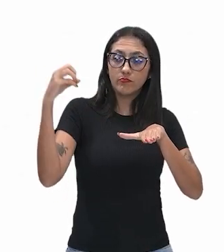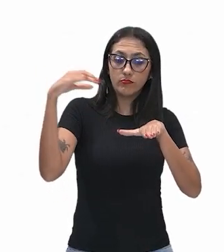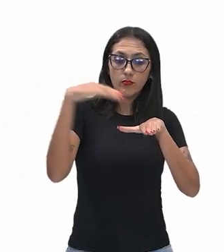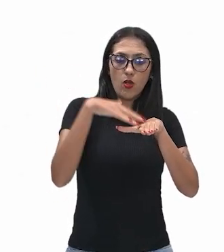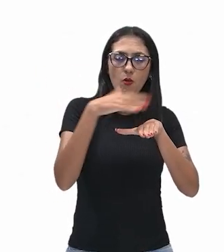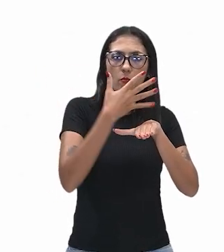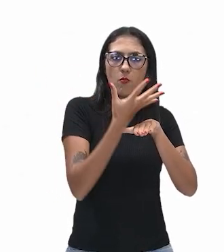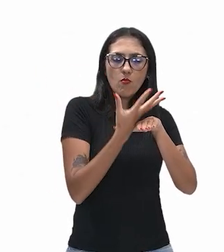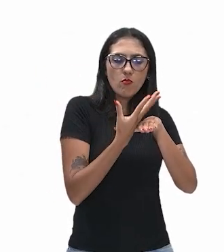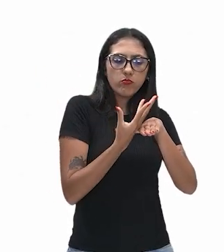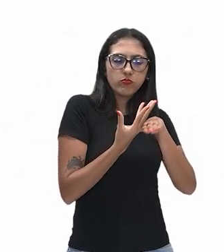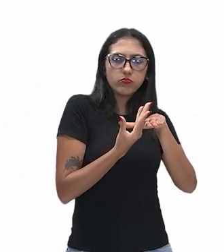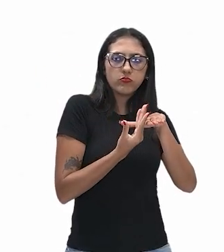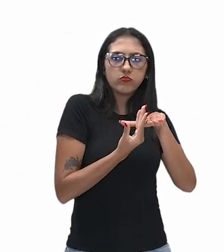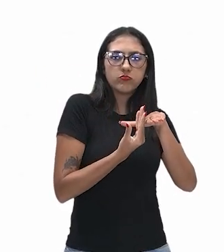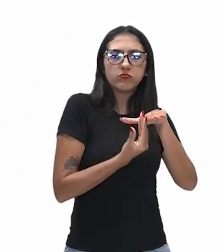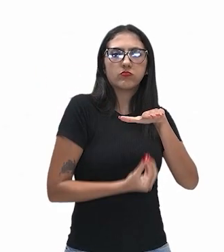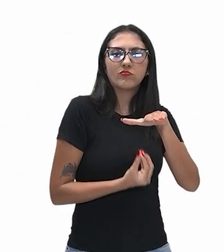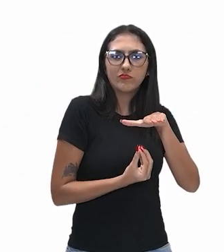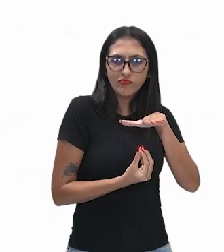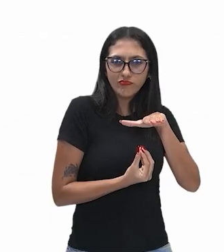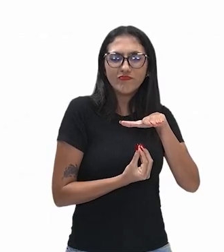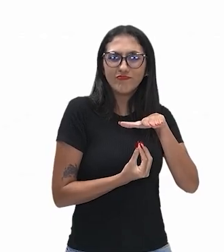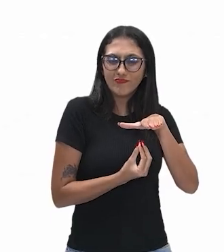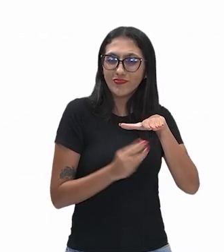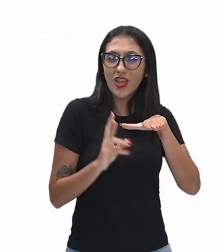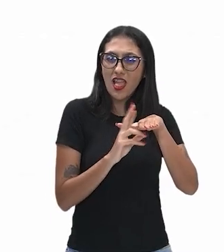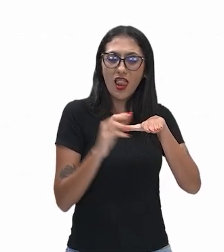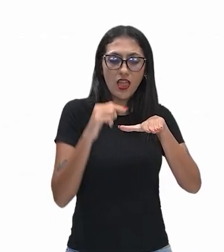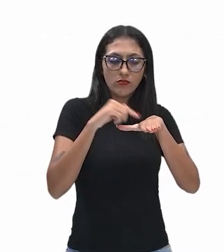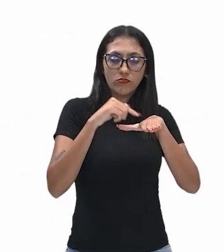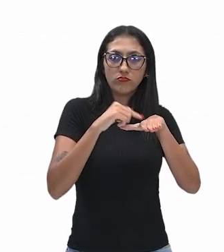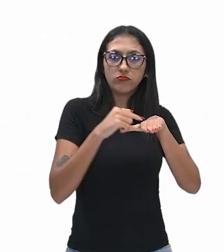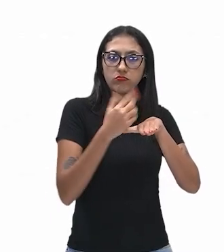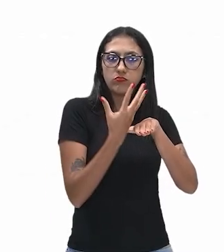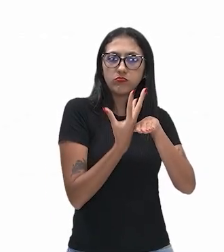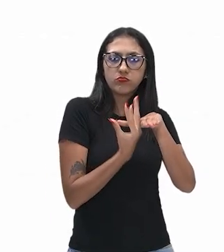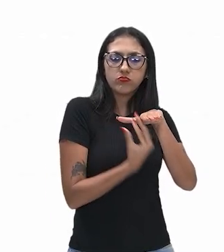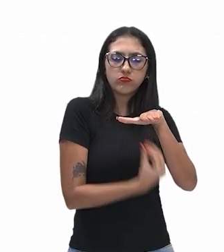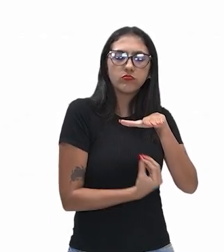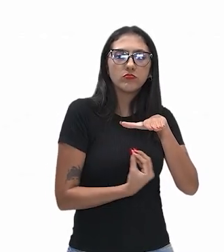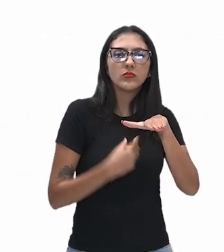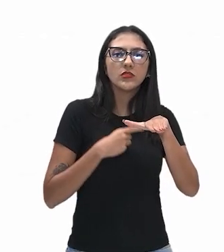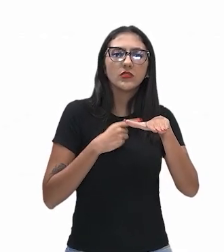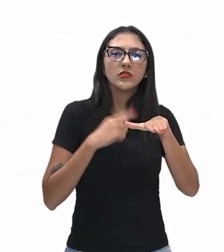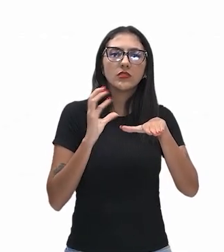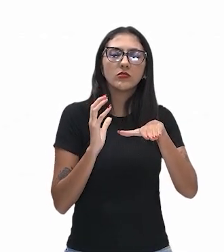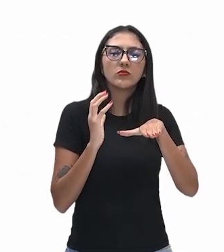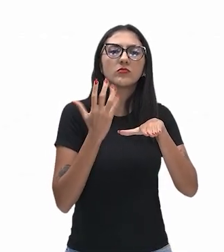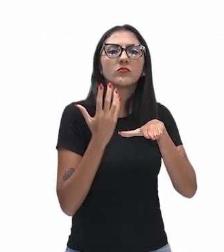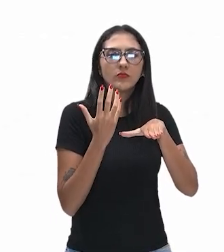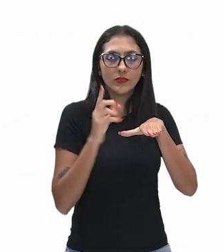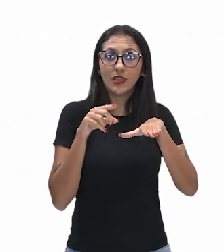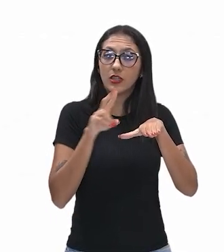conta da incidência desses fótons, a gente chama isso de